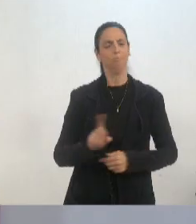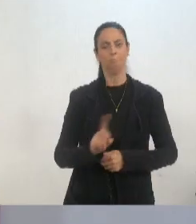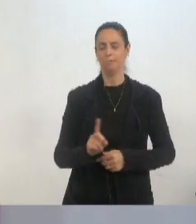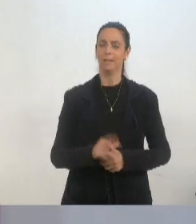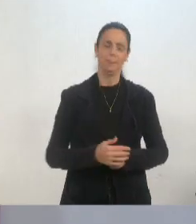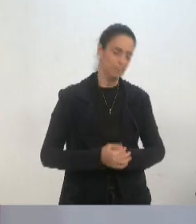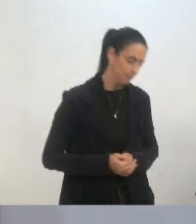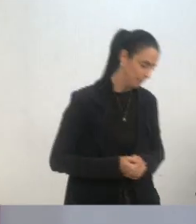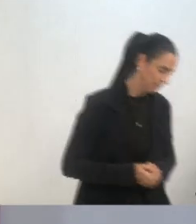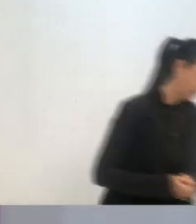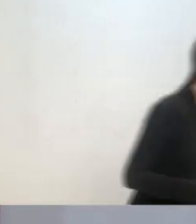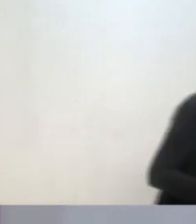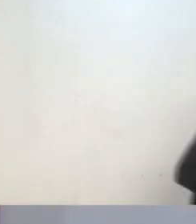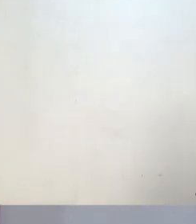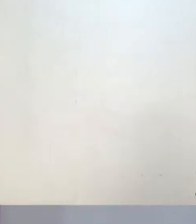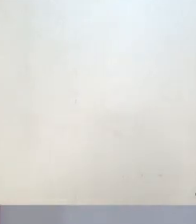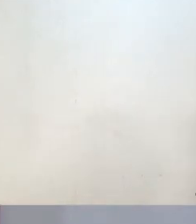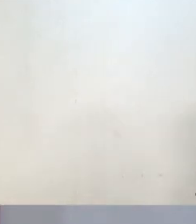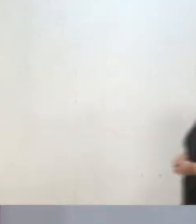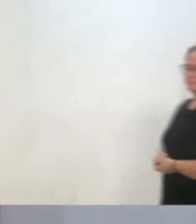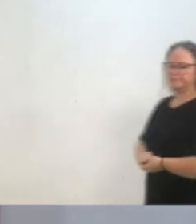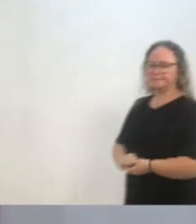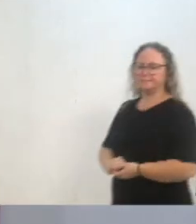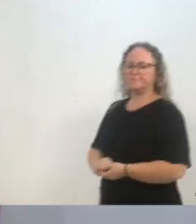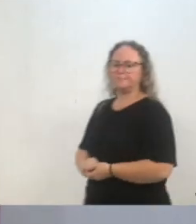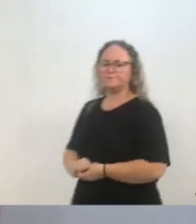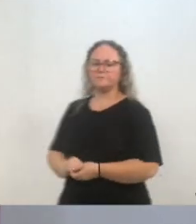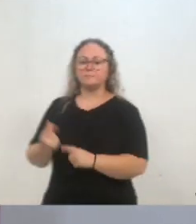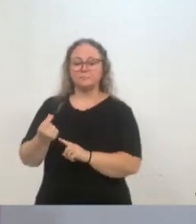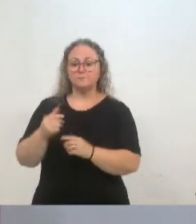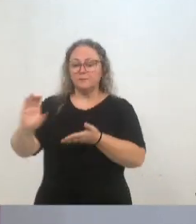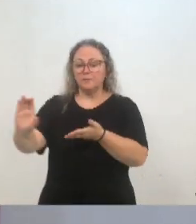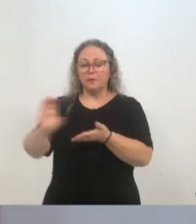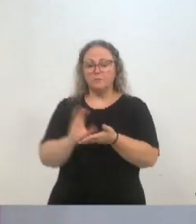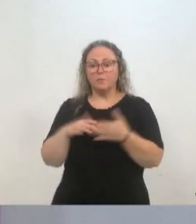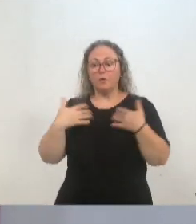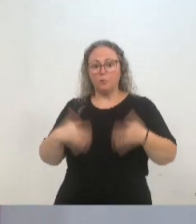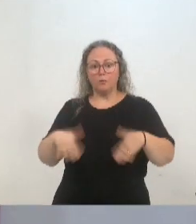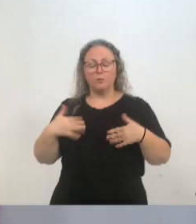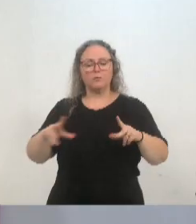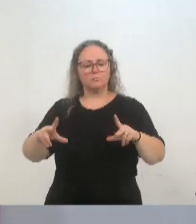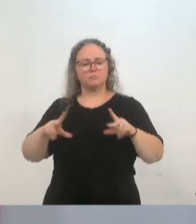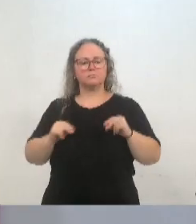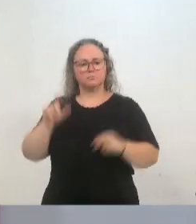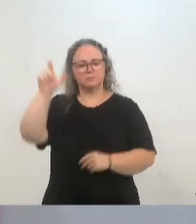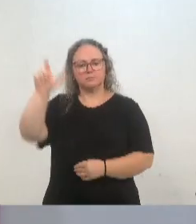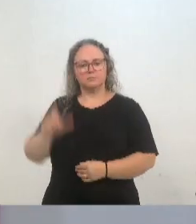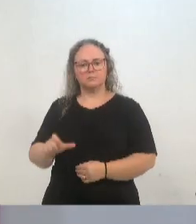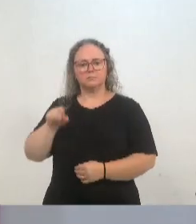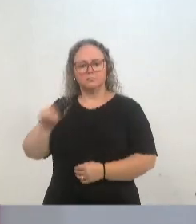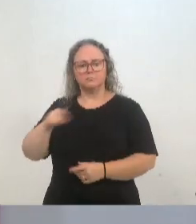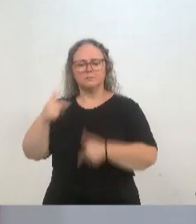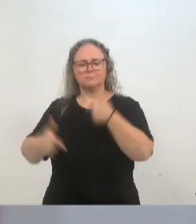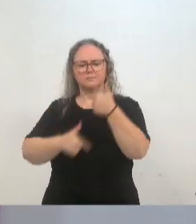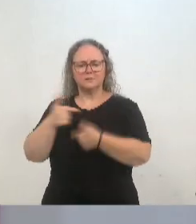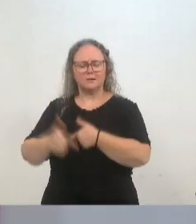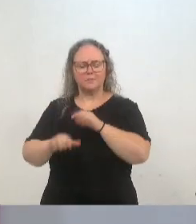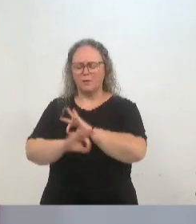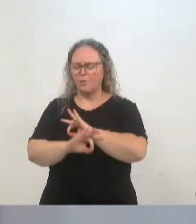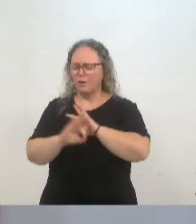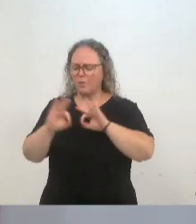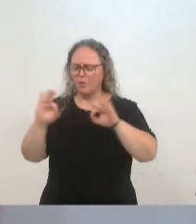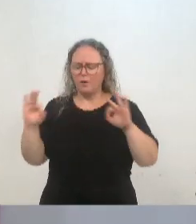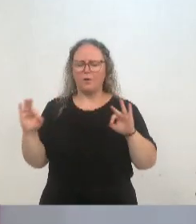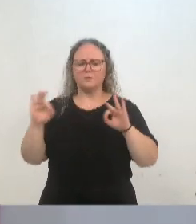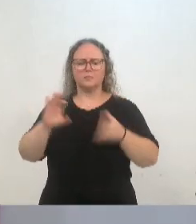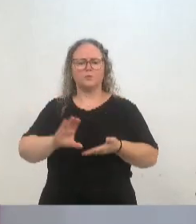vez só. Tanto é que é um recurso recorde. E isso é mérito exclusivo do serviço de excelência entregue por toda a equipe,